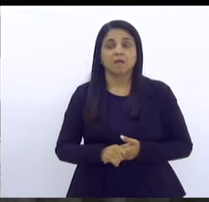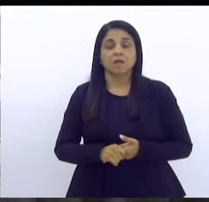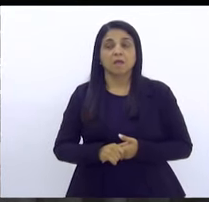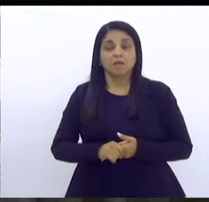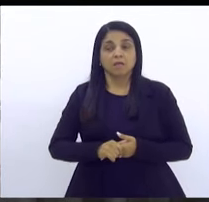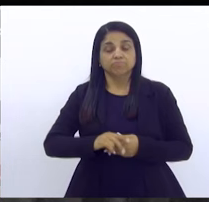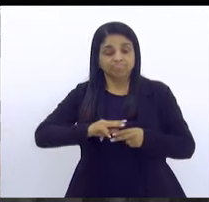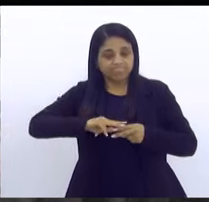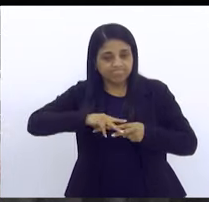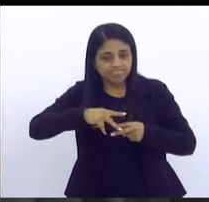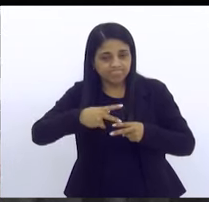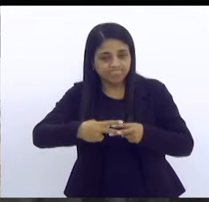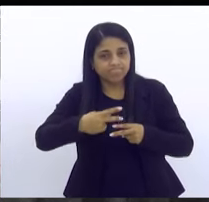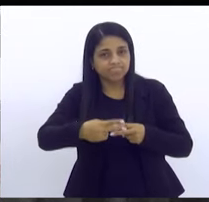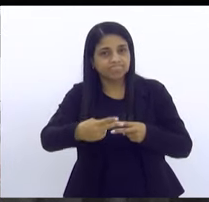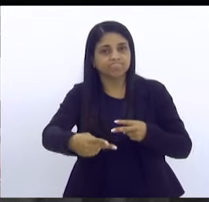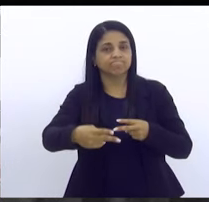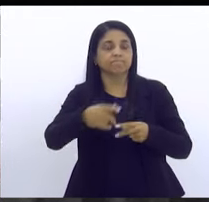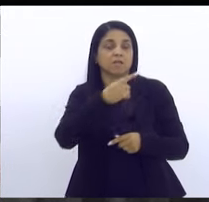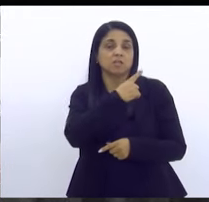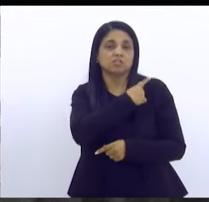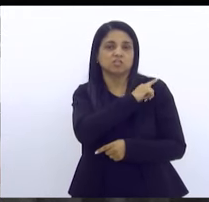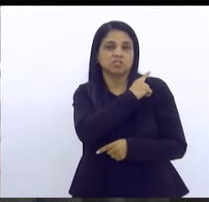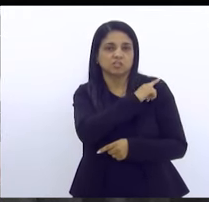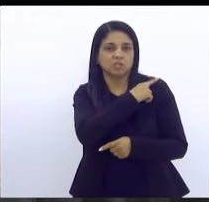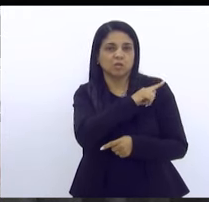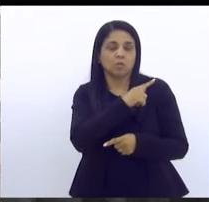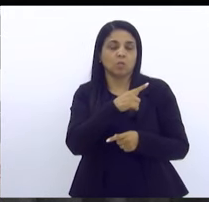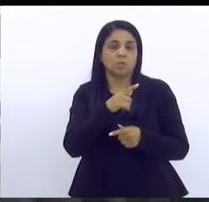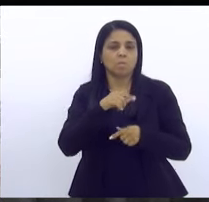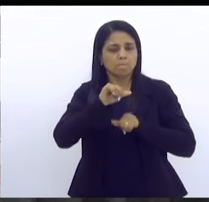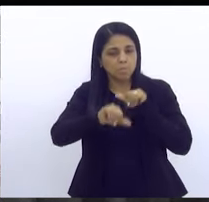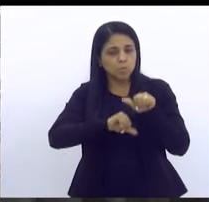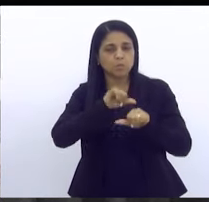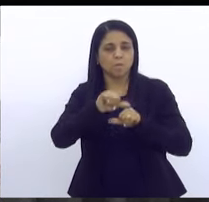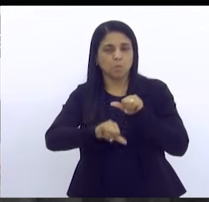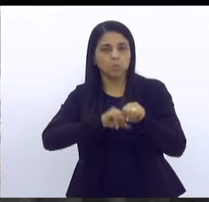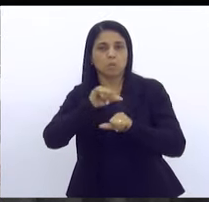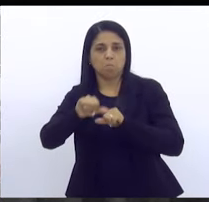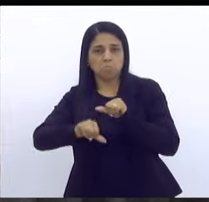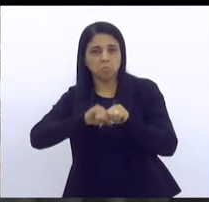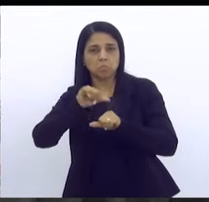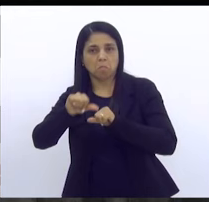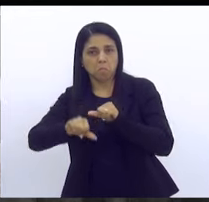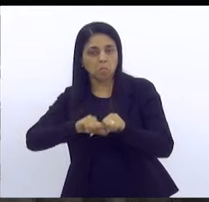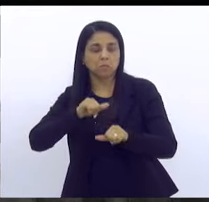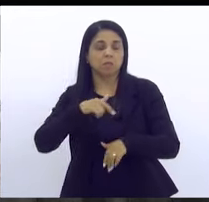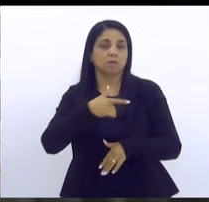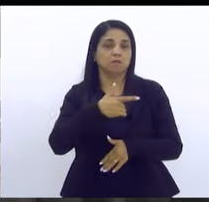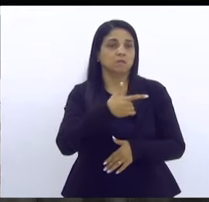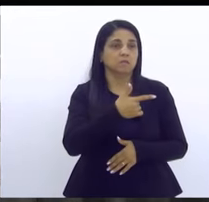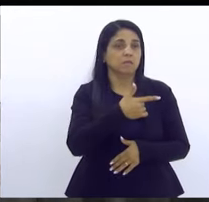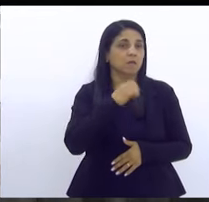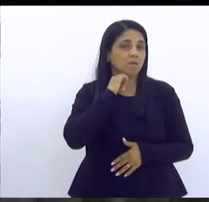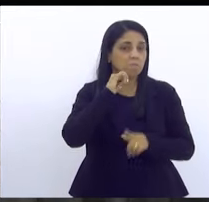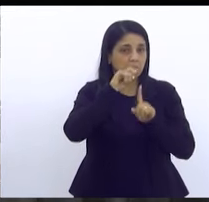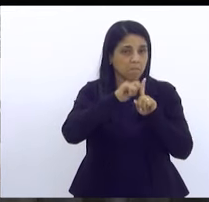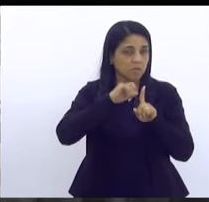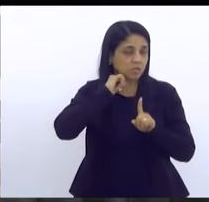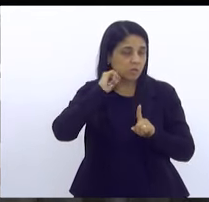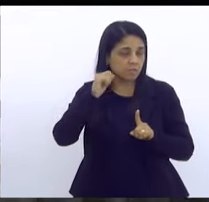descontinuidade frequente na sua gestão, a partir de abril de 2021, em que o senhor